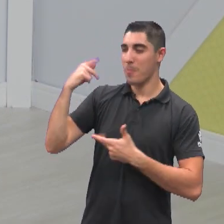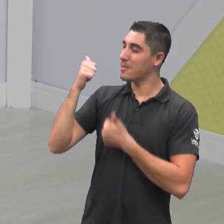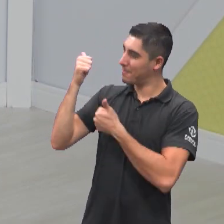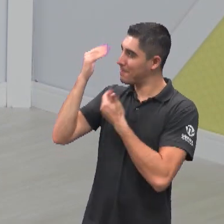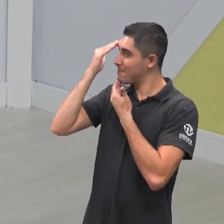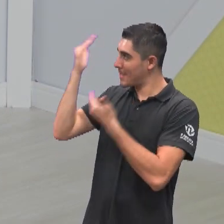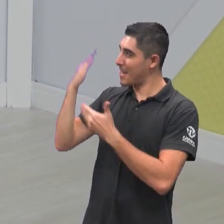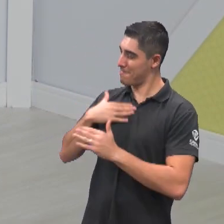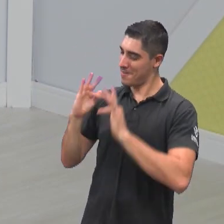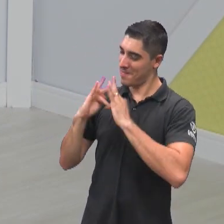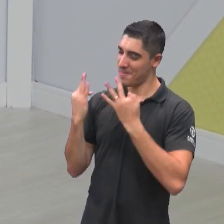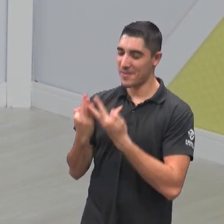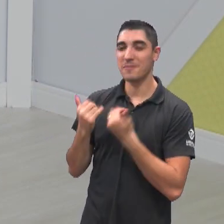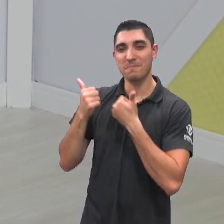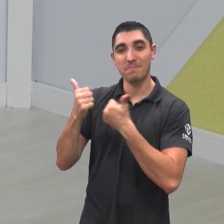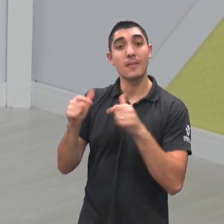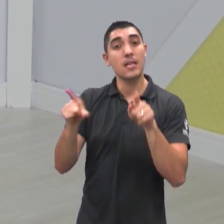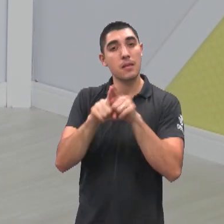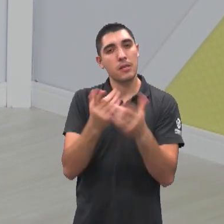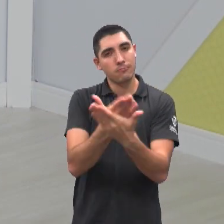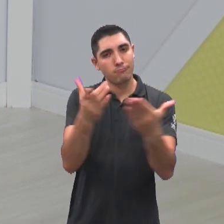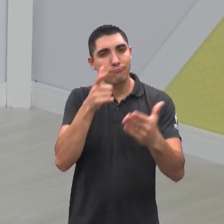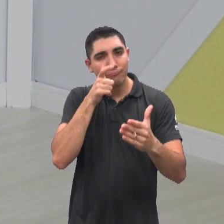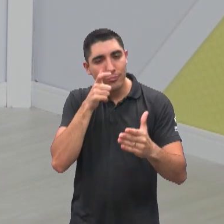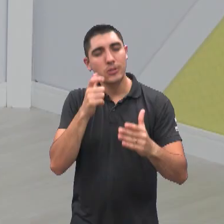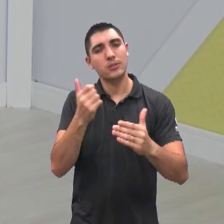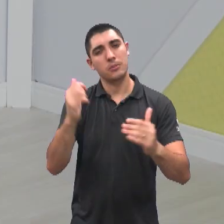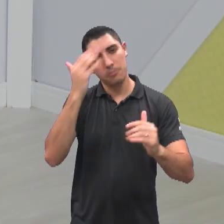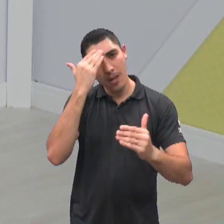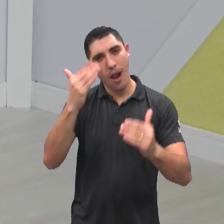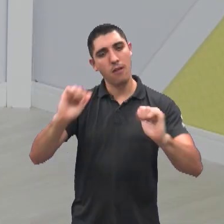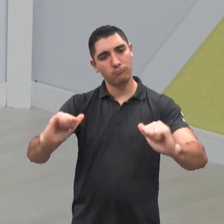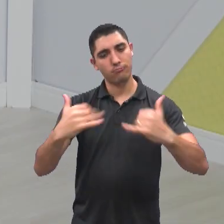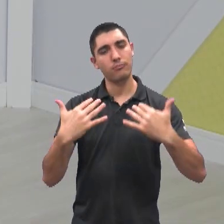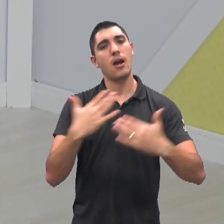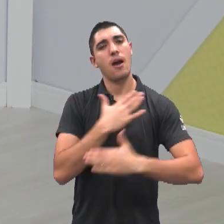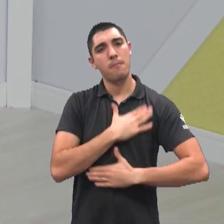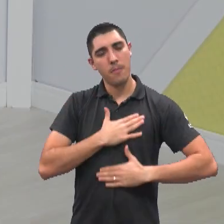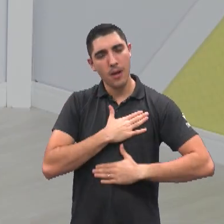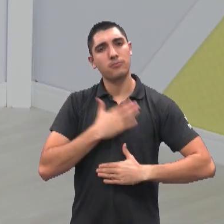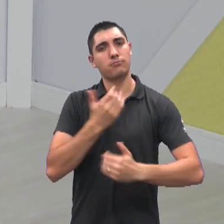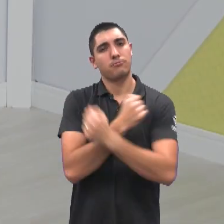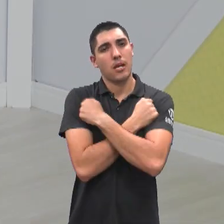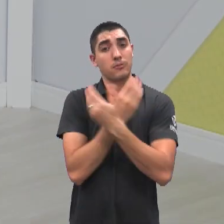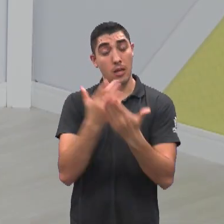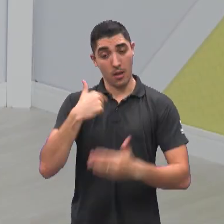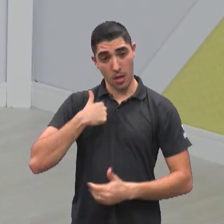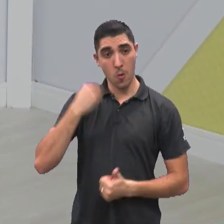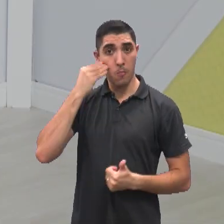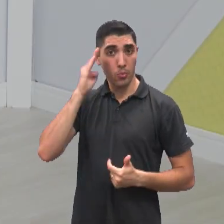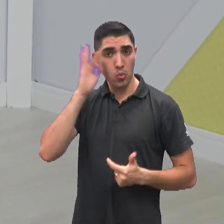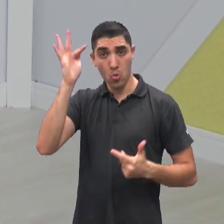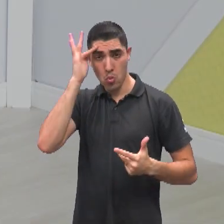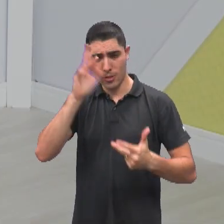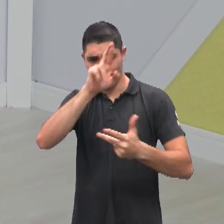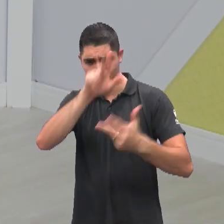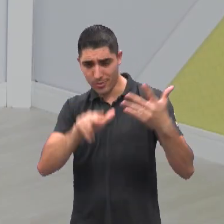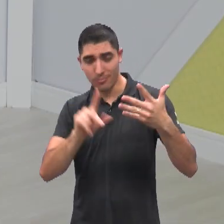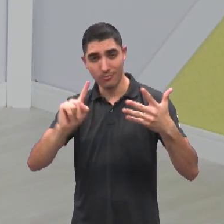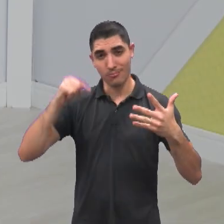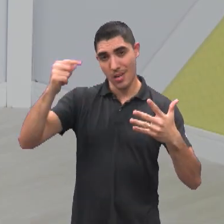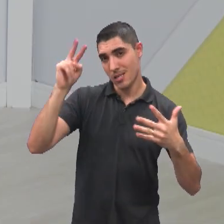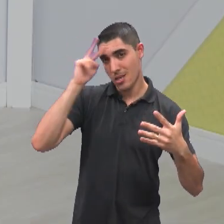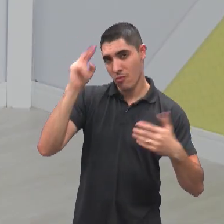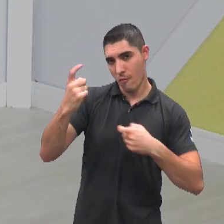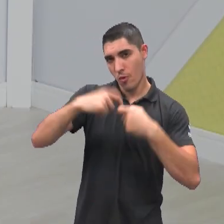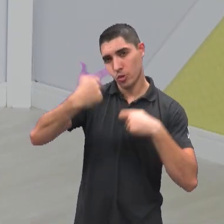você aí de casa, um grande abraço para você. Fique com a programação da TV Câmara. Eu, Brunão, Luizão e grande equipe. A gente volta na segunda-feira para te deixar muito